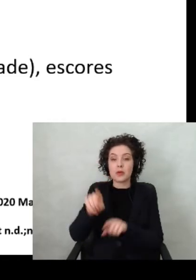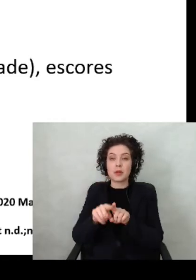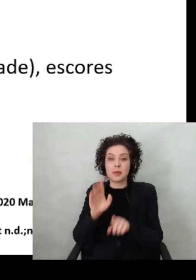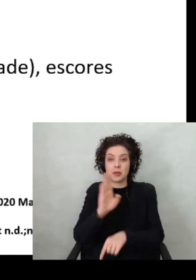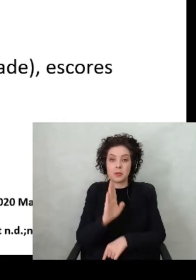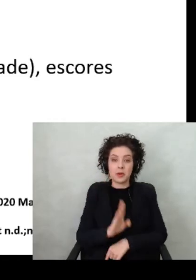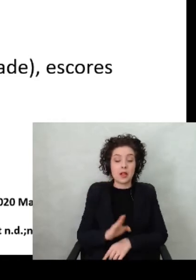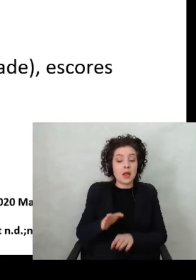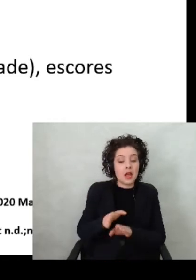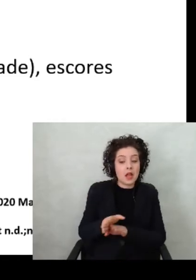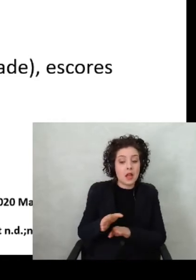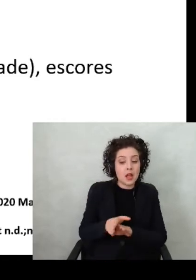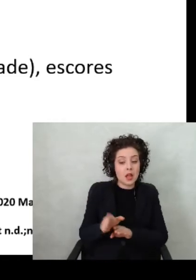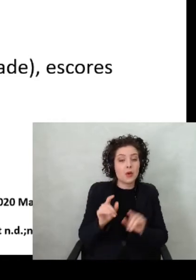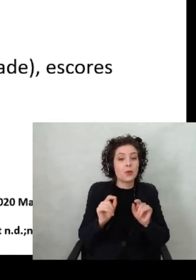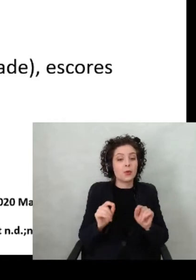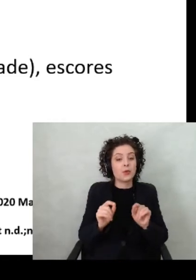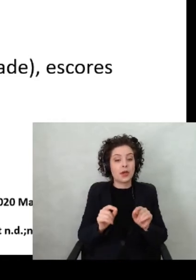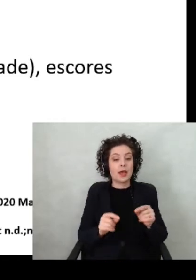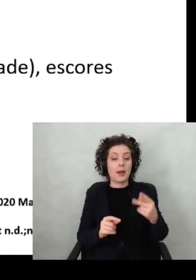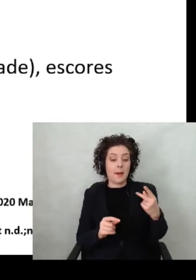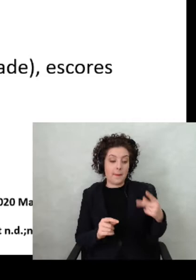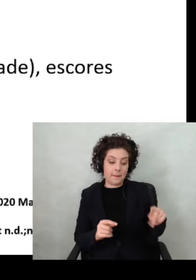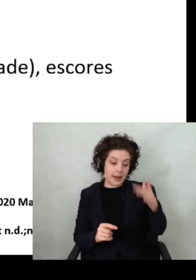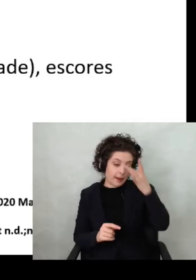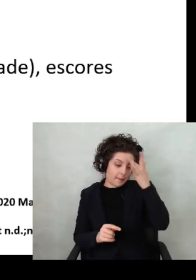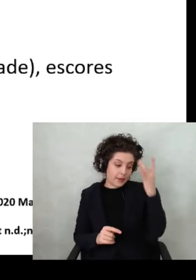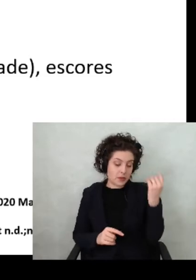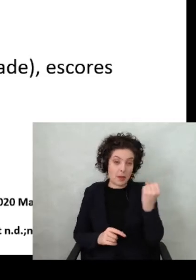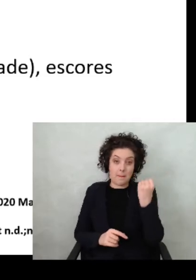recomendam sim para pacientes de altíssimo risco, né?